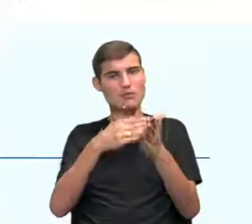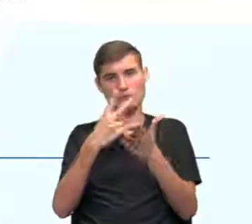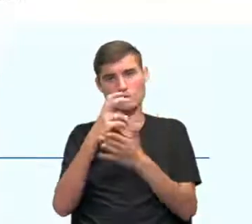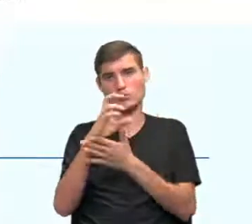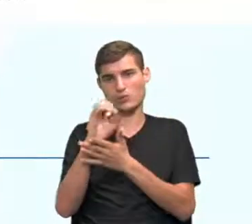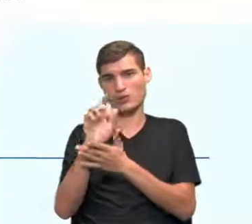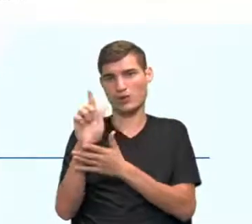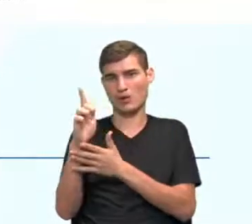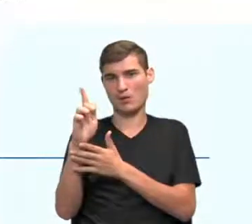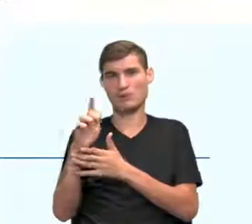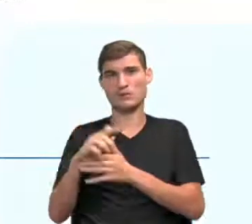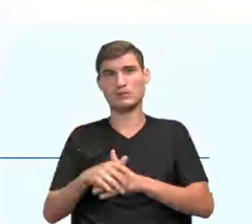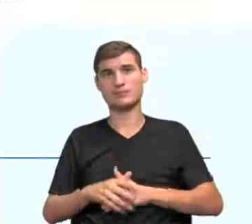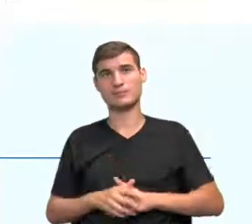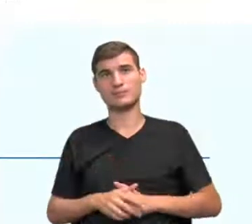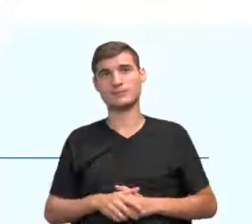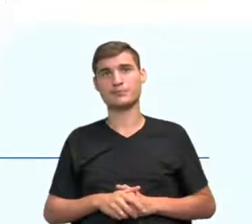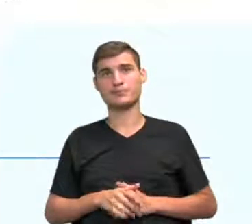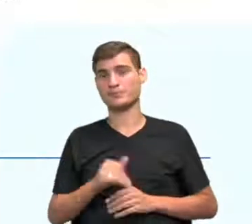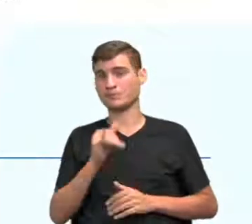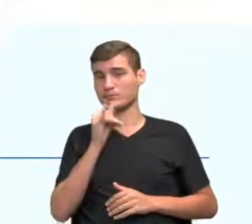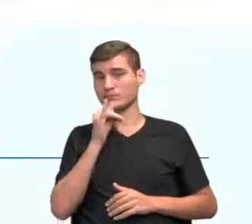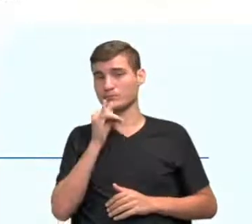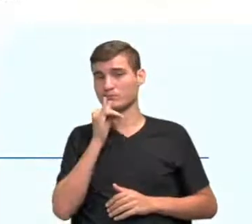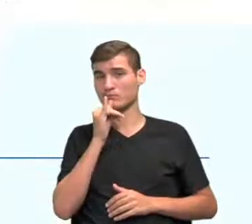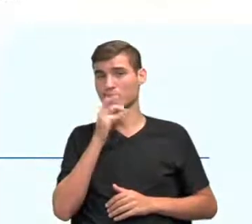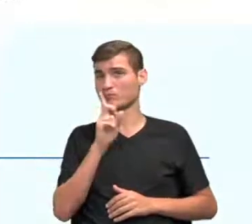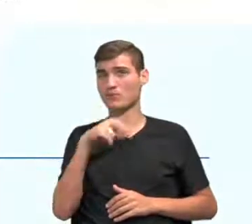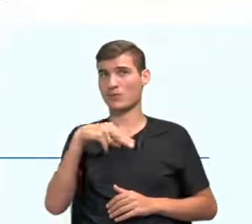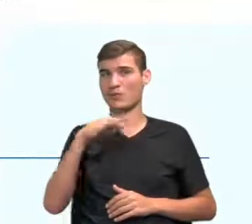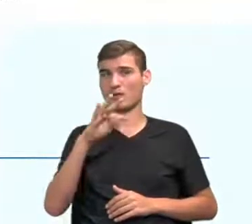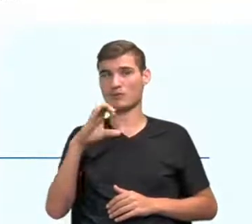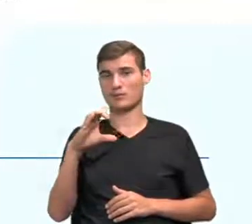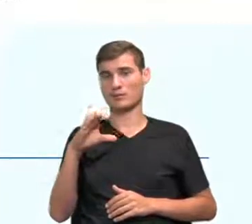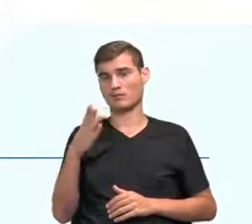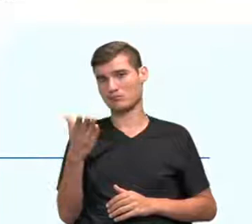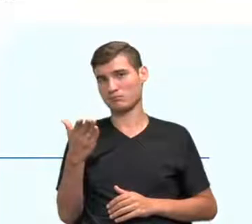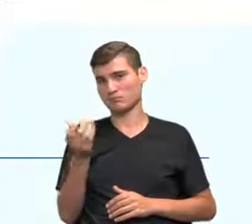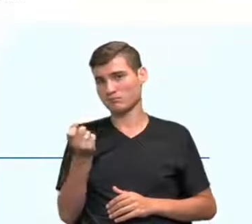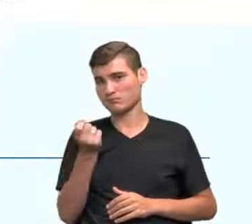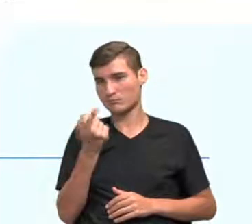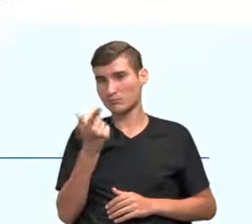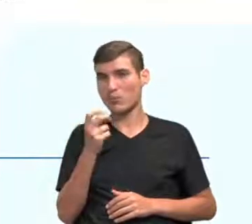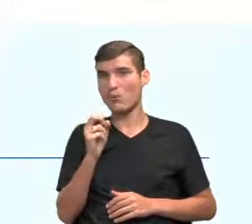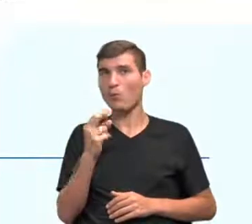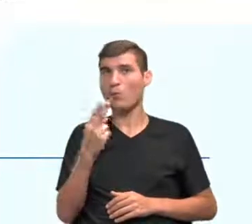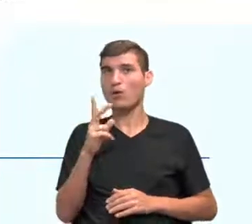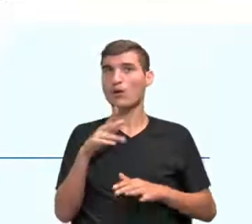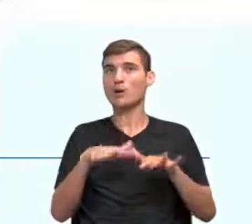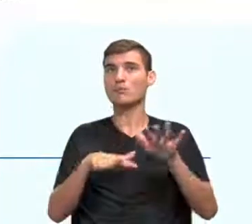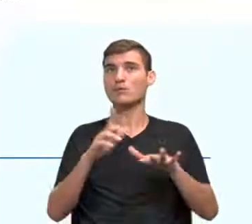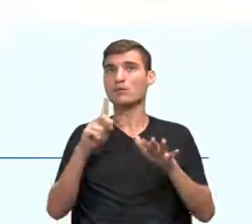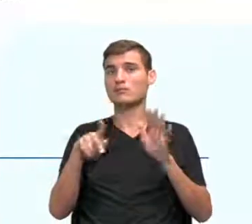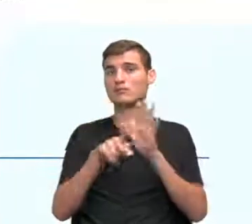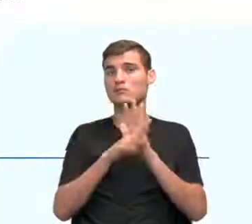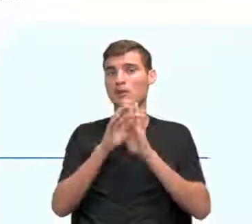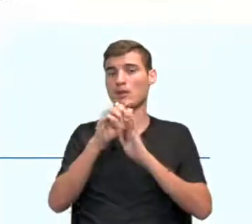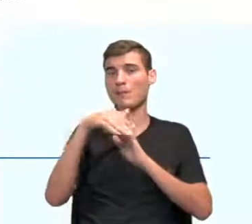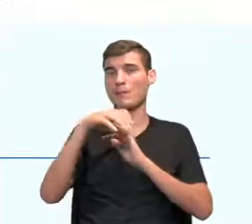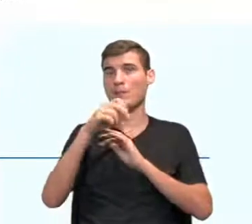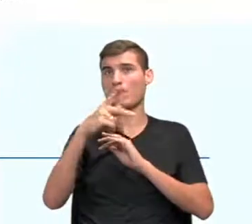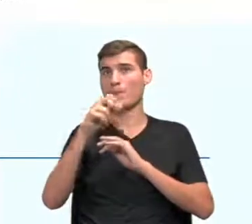250 graus. Por exemplo, não vai ser um NTC, provavelmente vai ser um